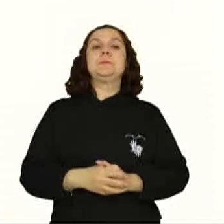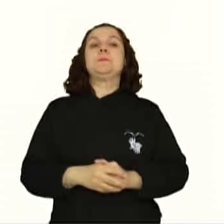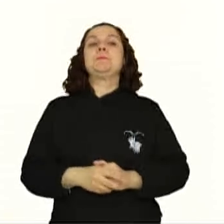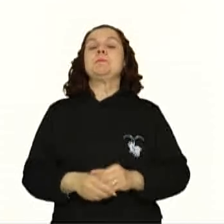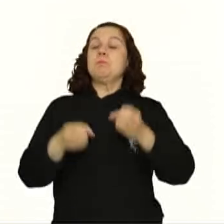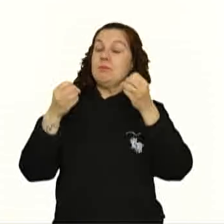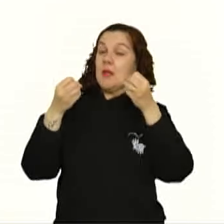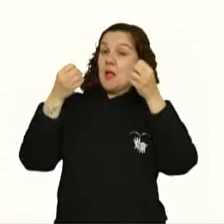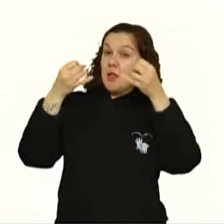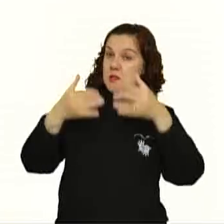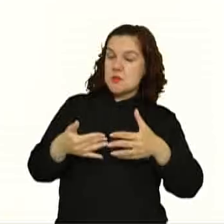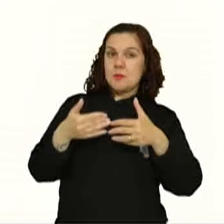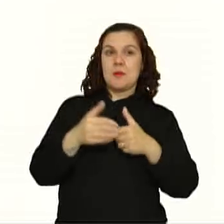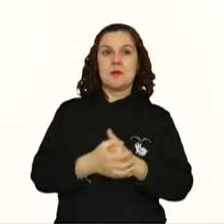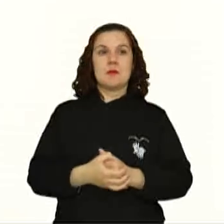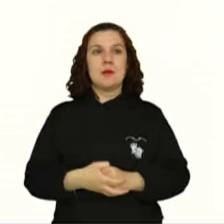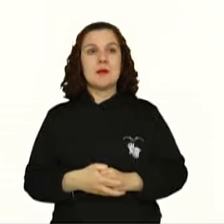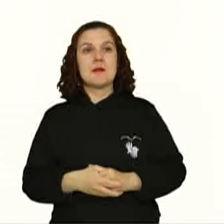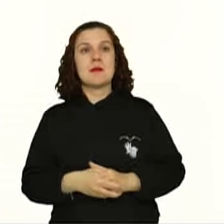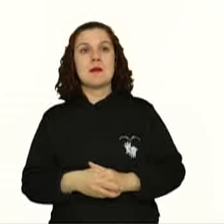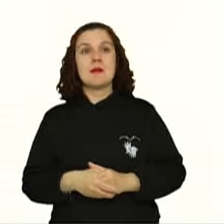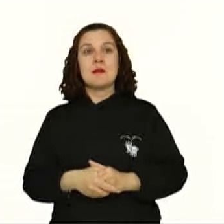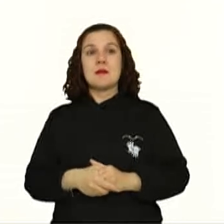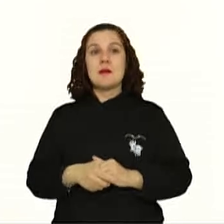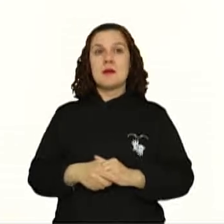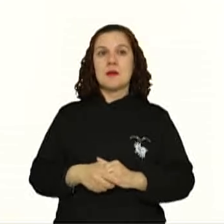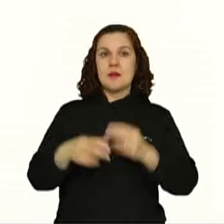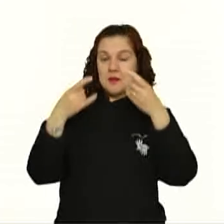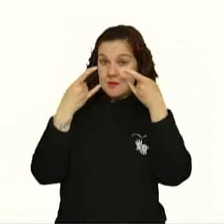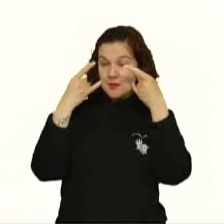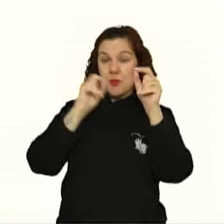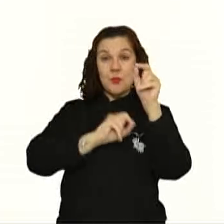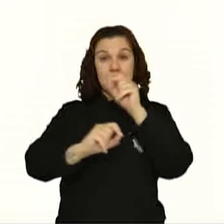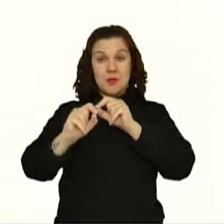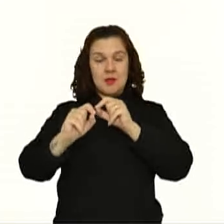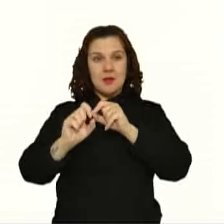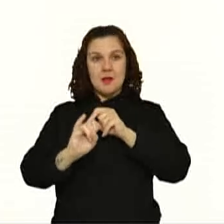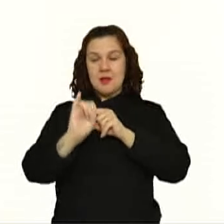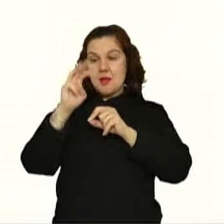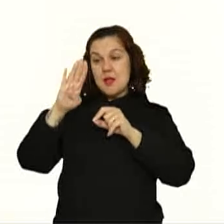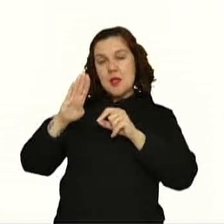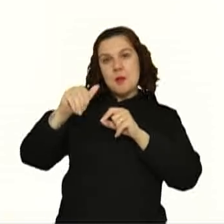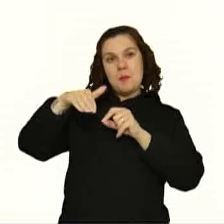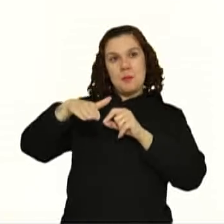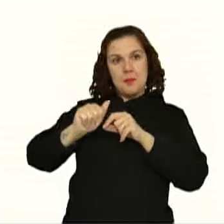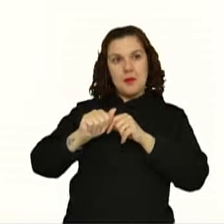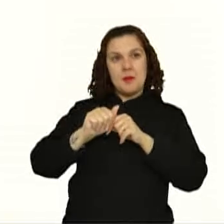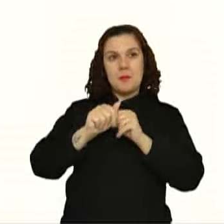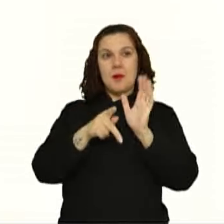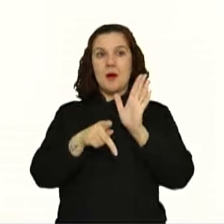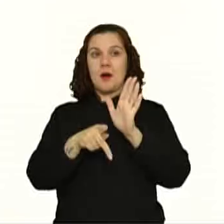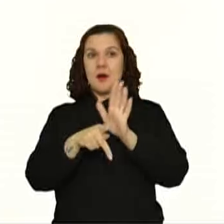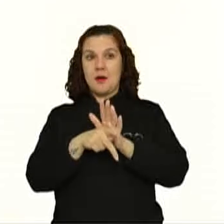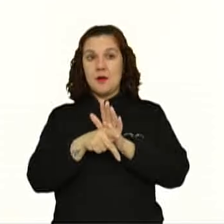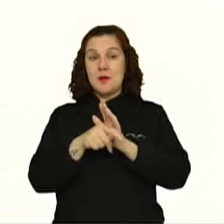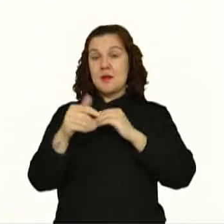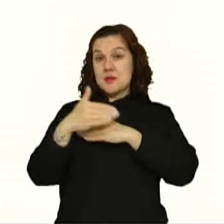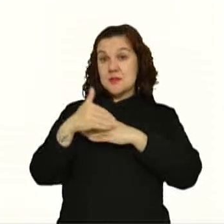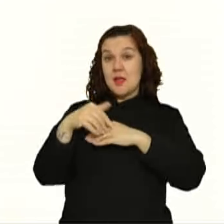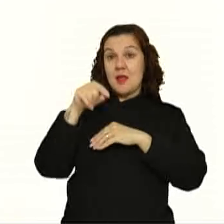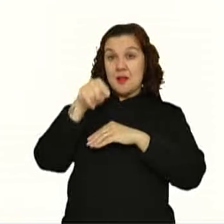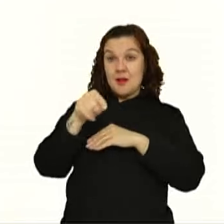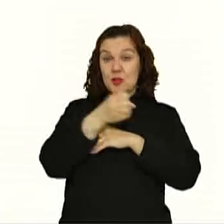recursos pesqueiros, Maria Isabel Soares, destaca que o IBAMA considera animais silvestres de